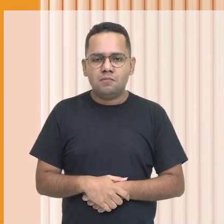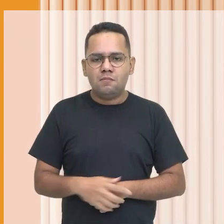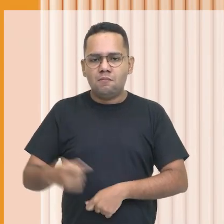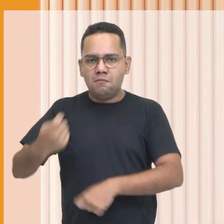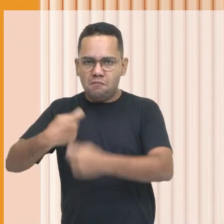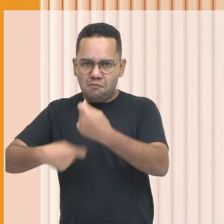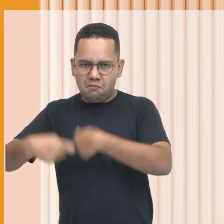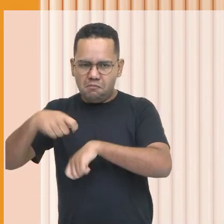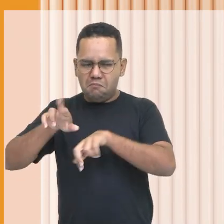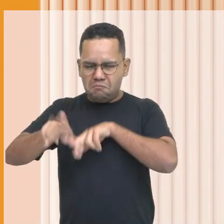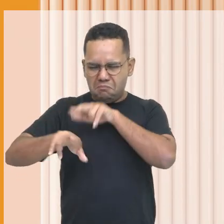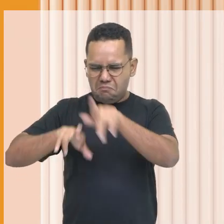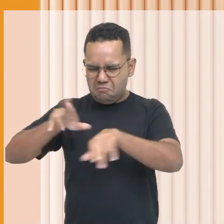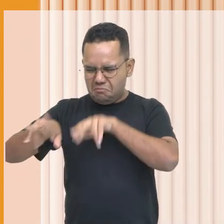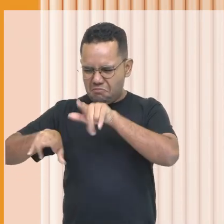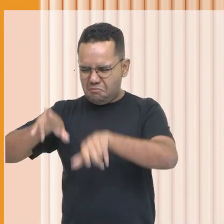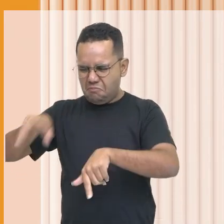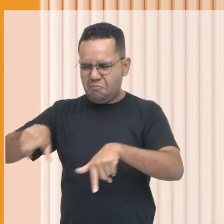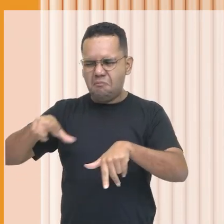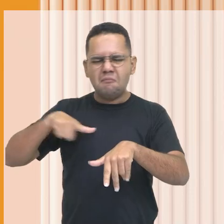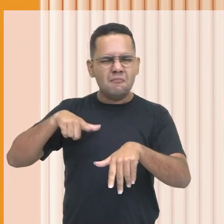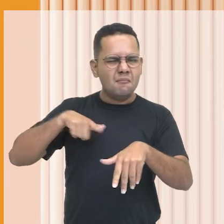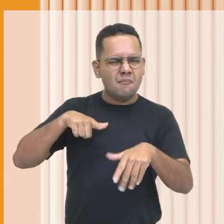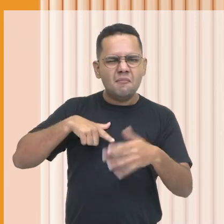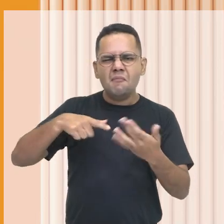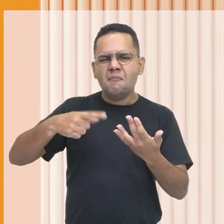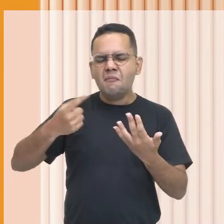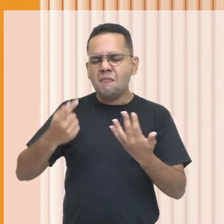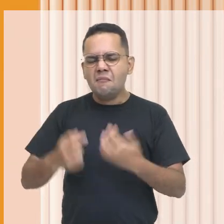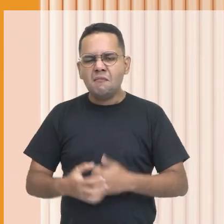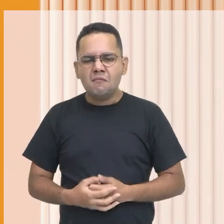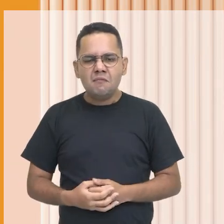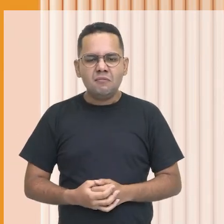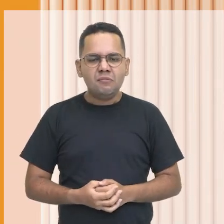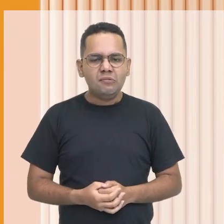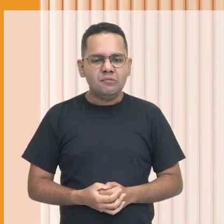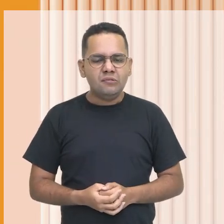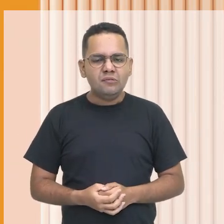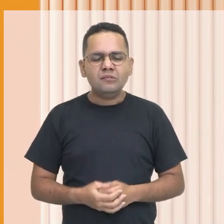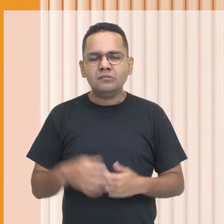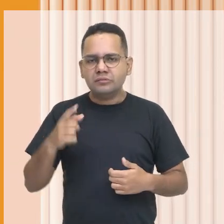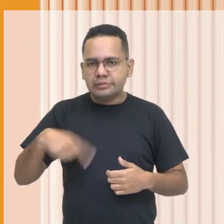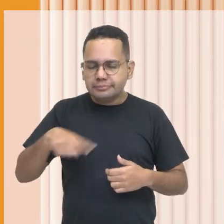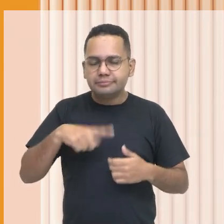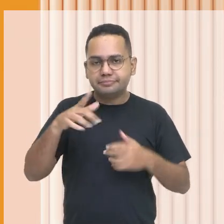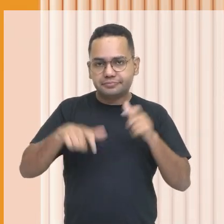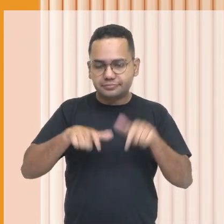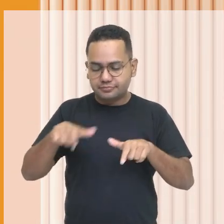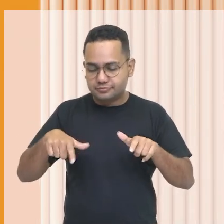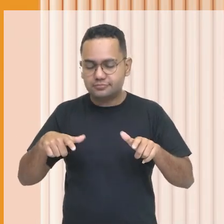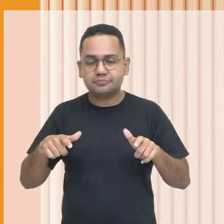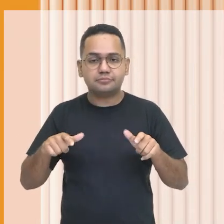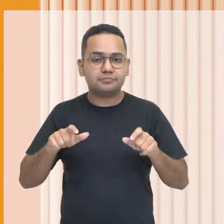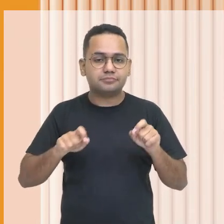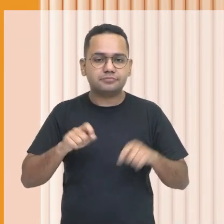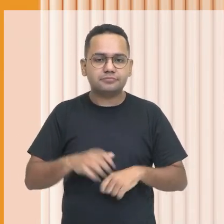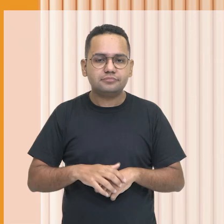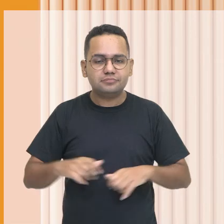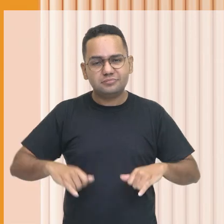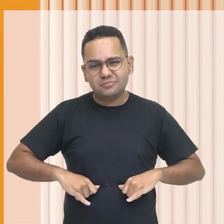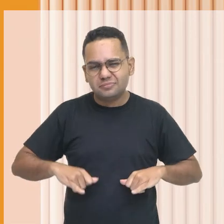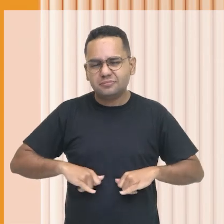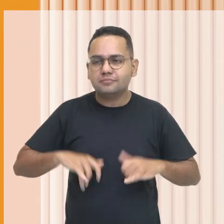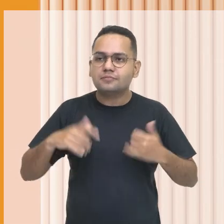de vida e pobreza que muitas pessoas estão submetidas, leva elas a aceitar propostas